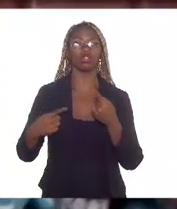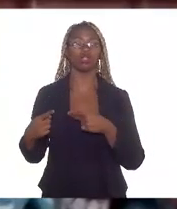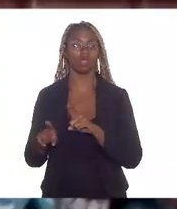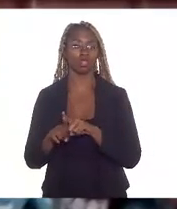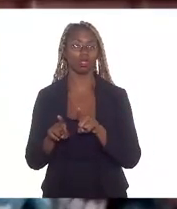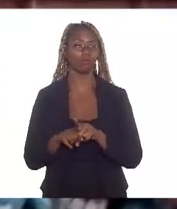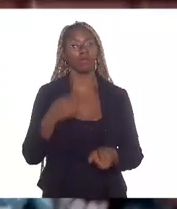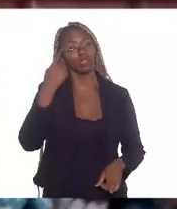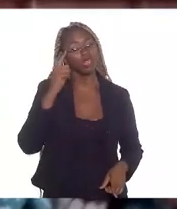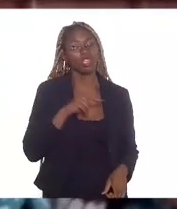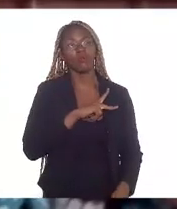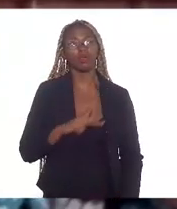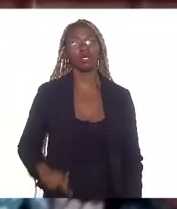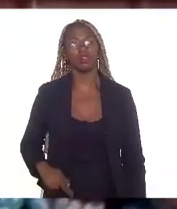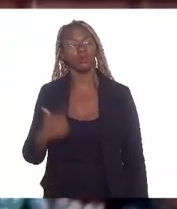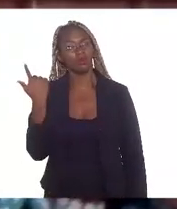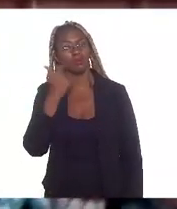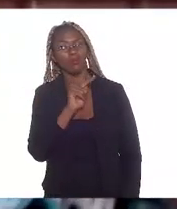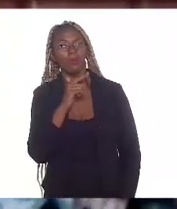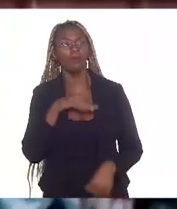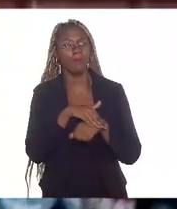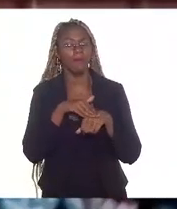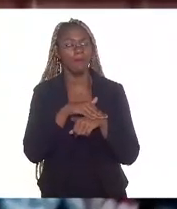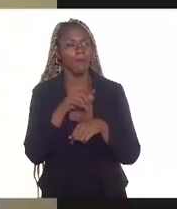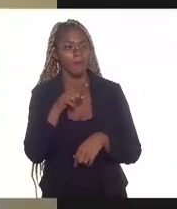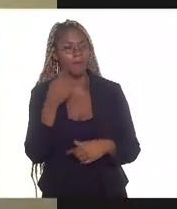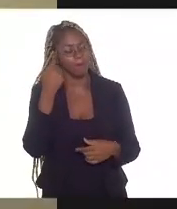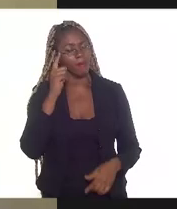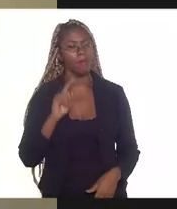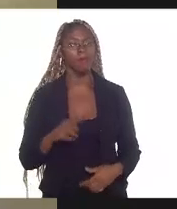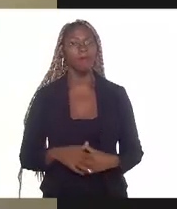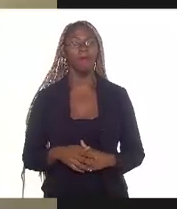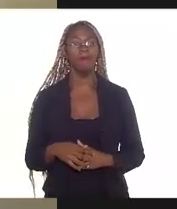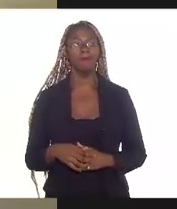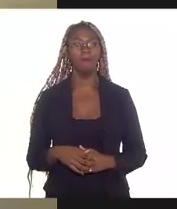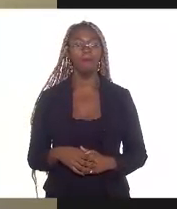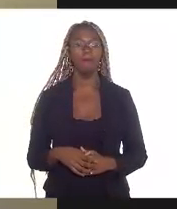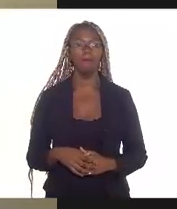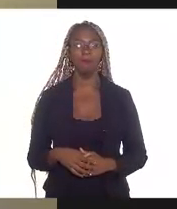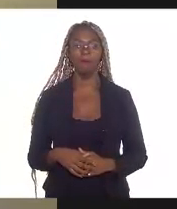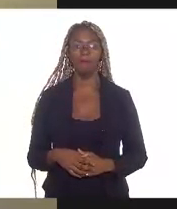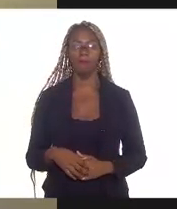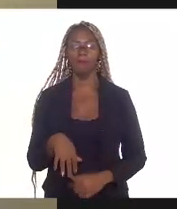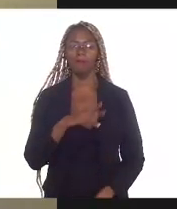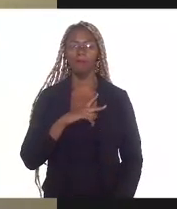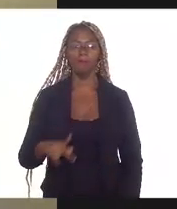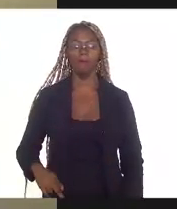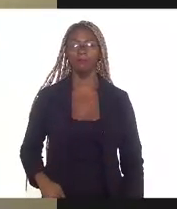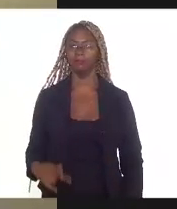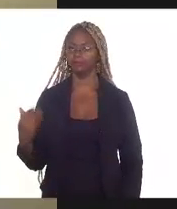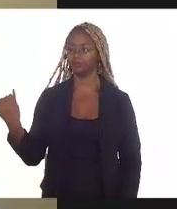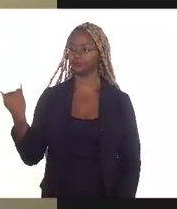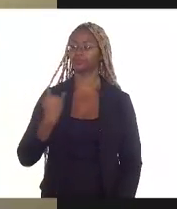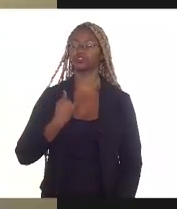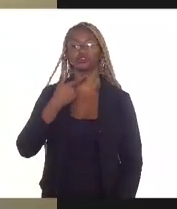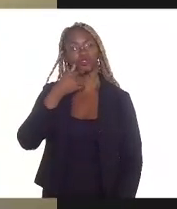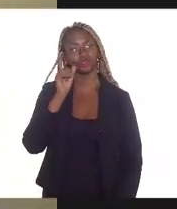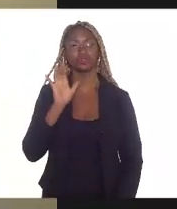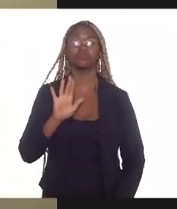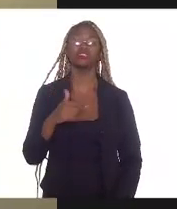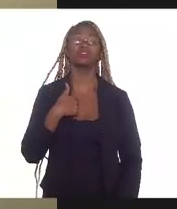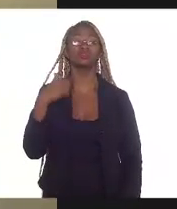conseguiu conversar com você sobre isso. O presidente me falou ontem, mas eu tenho uma dificuldade, eu vou te explicar por